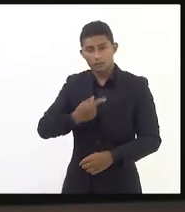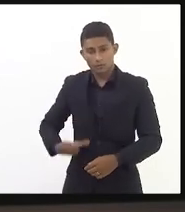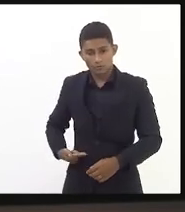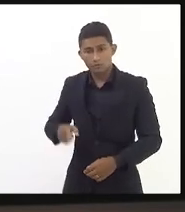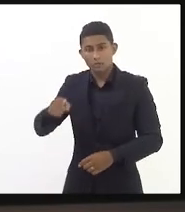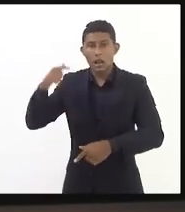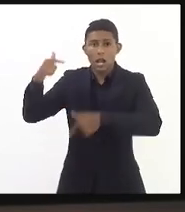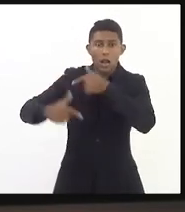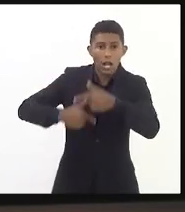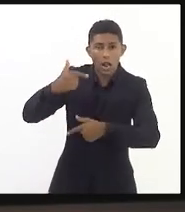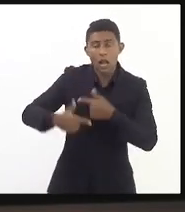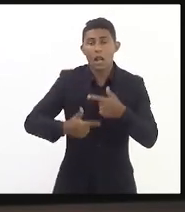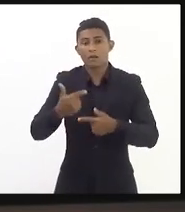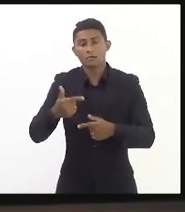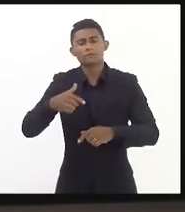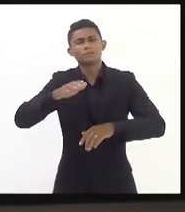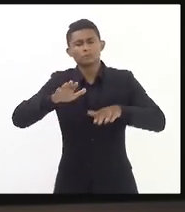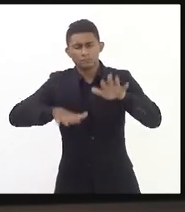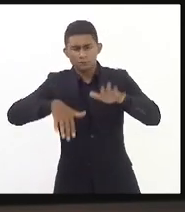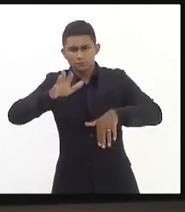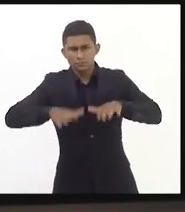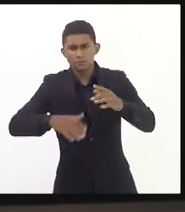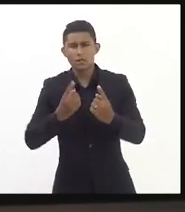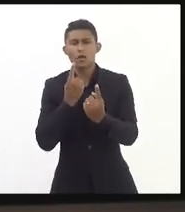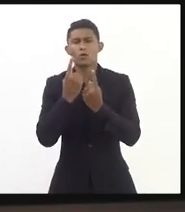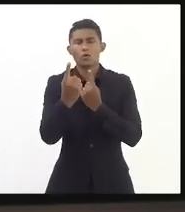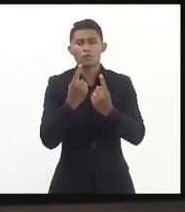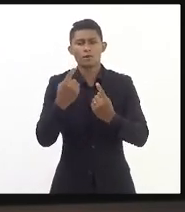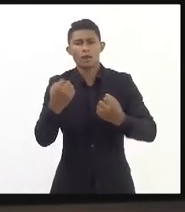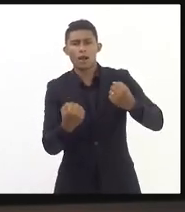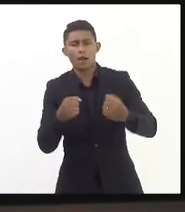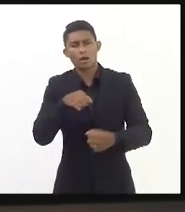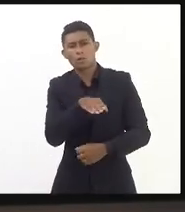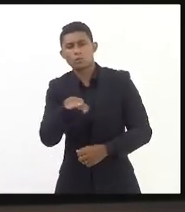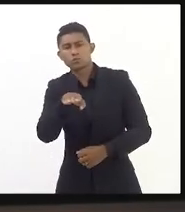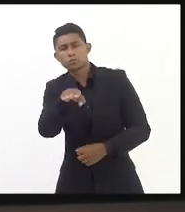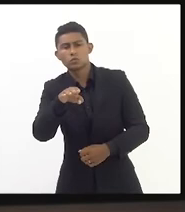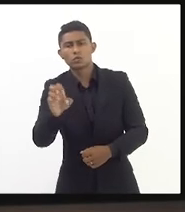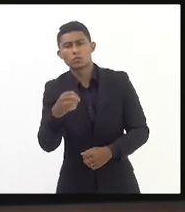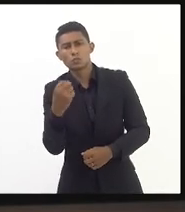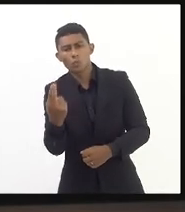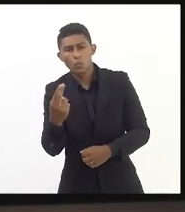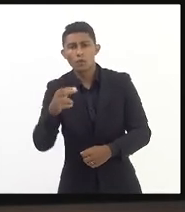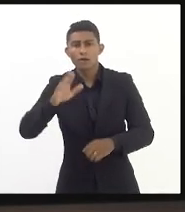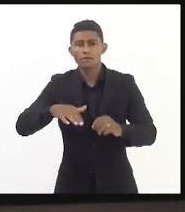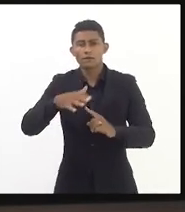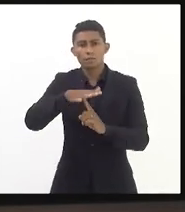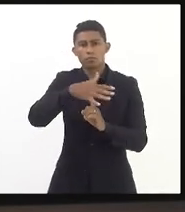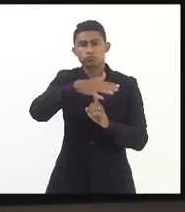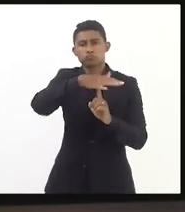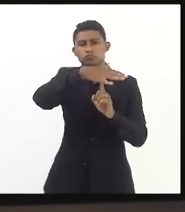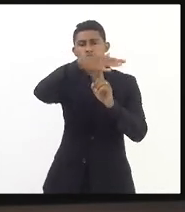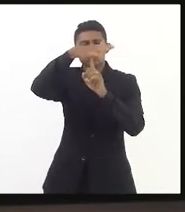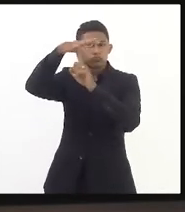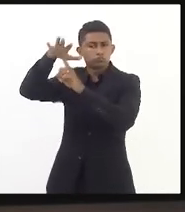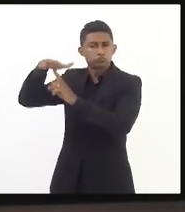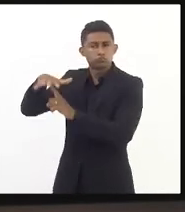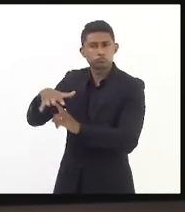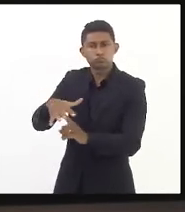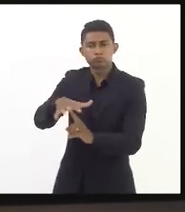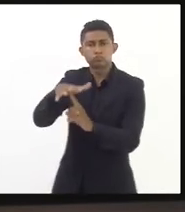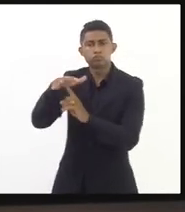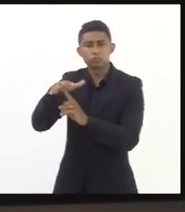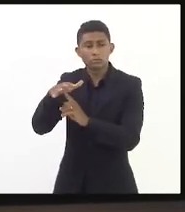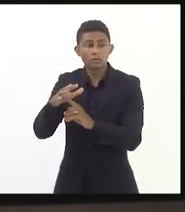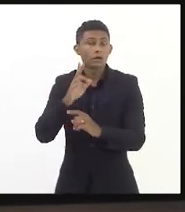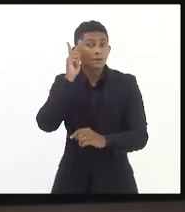pela rodovia, às vezes passa por helicóptero, via aérea, e pede que no